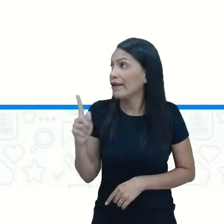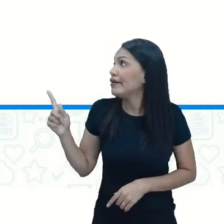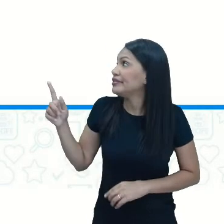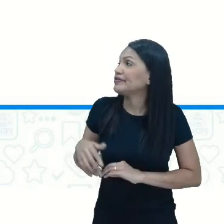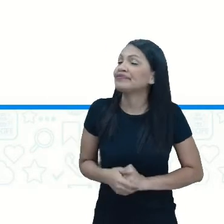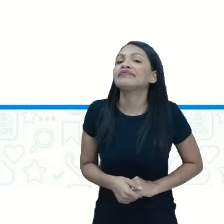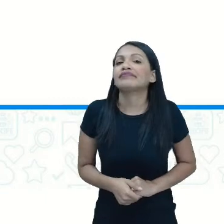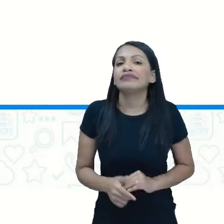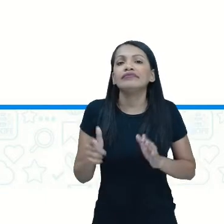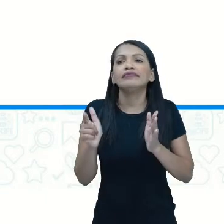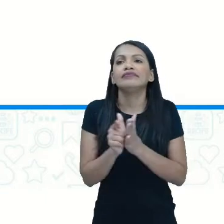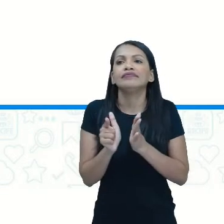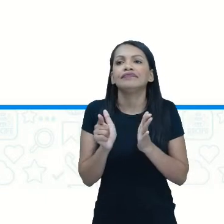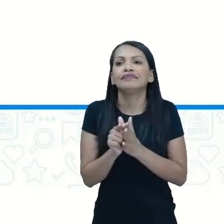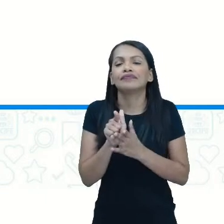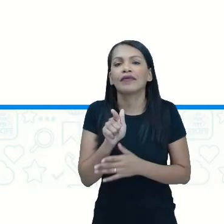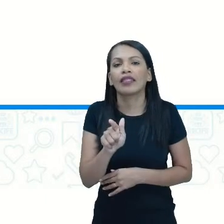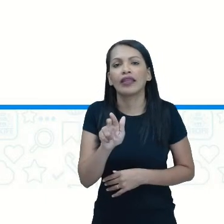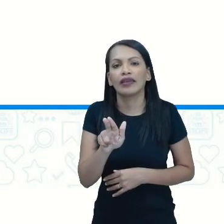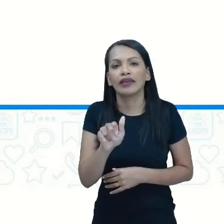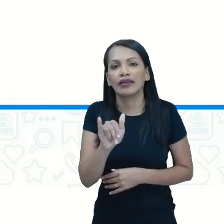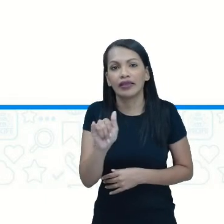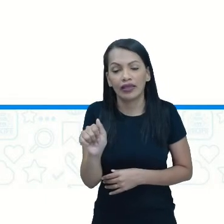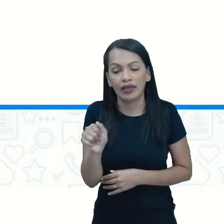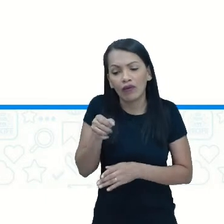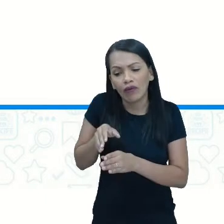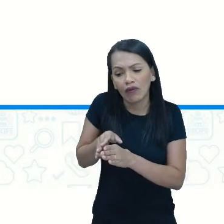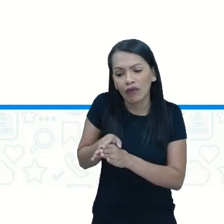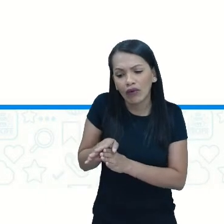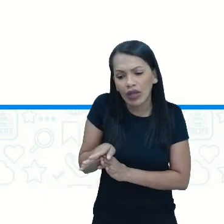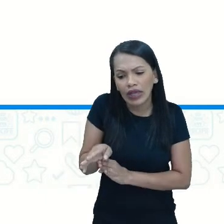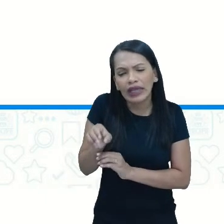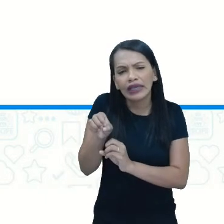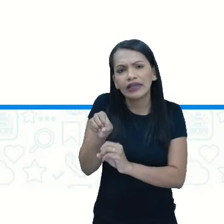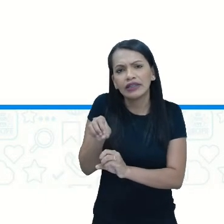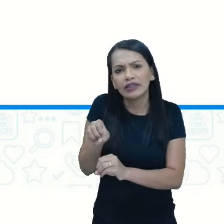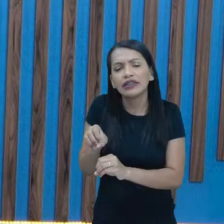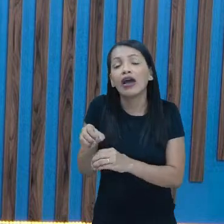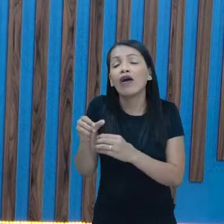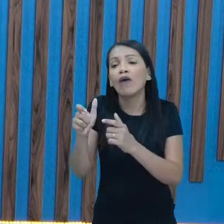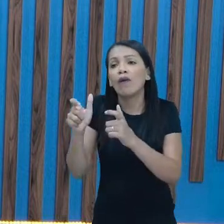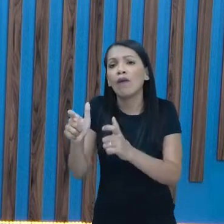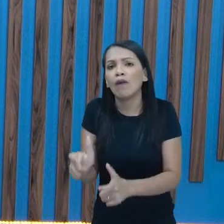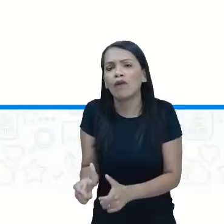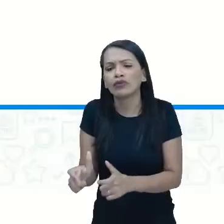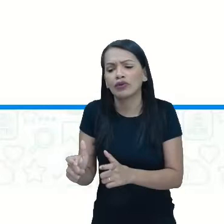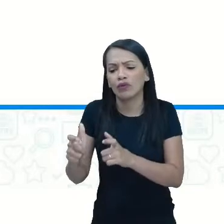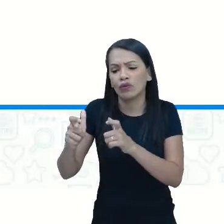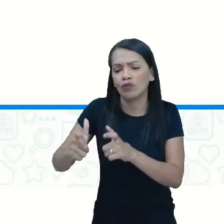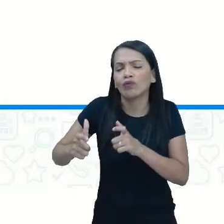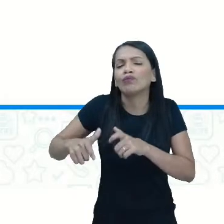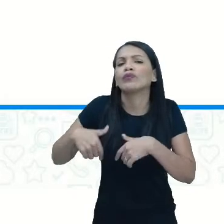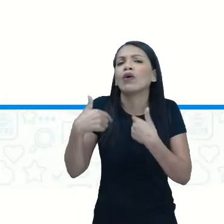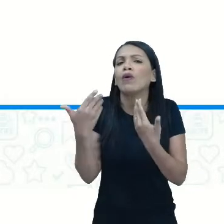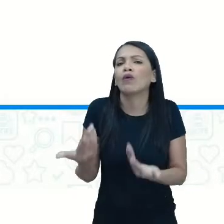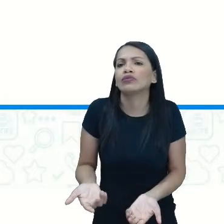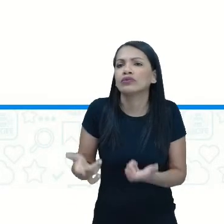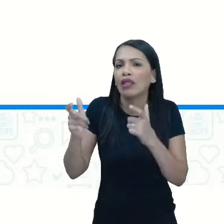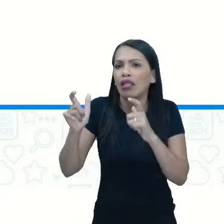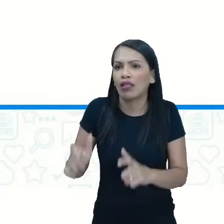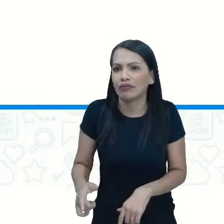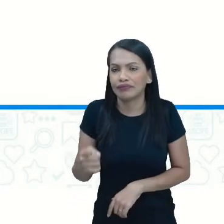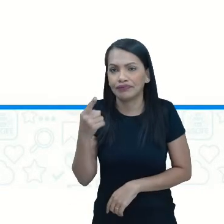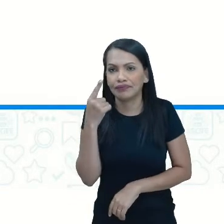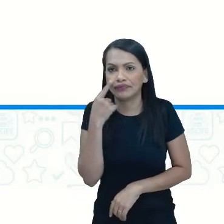de cidades. Aqui nós temos um guia, tá? De um lugar, o